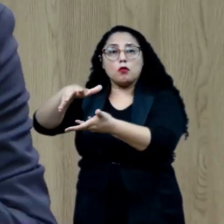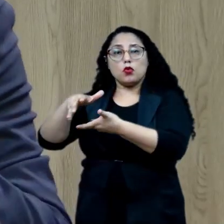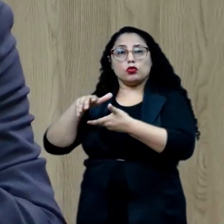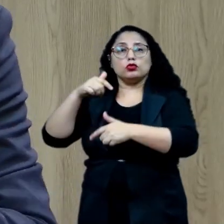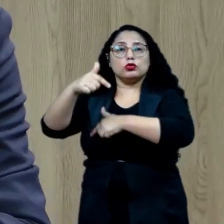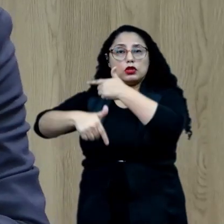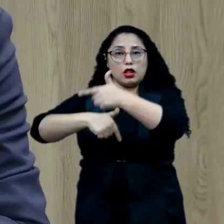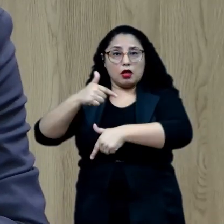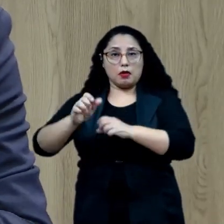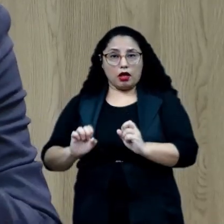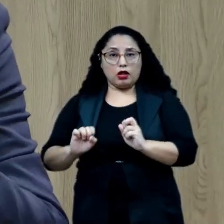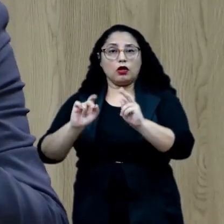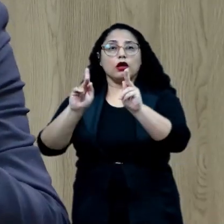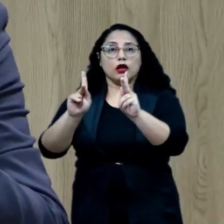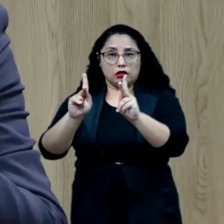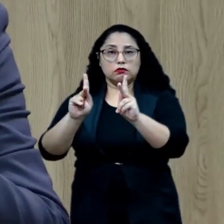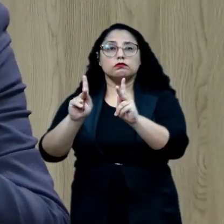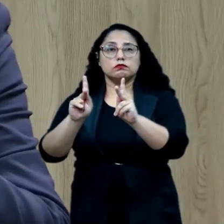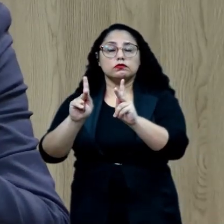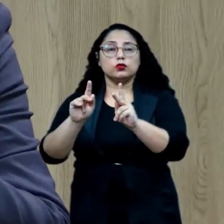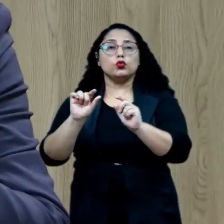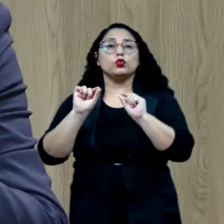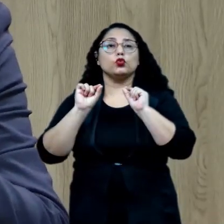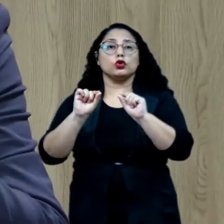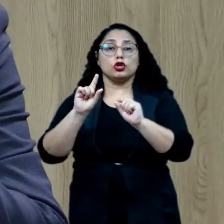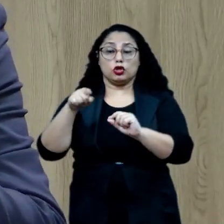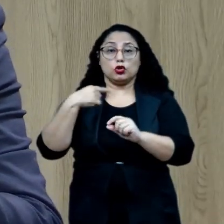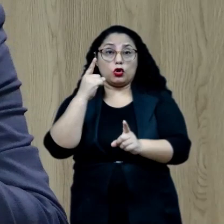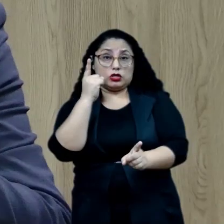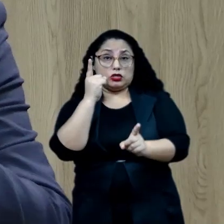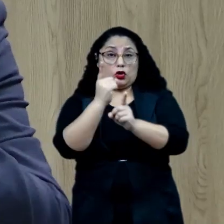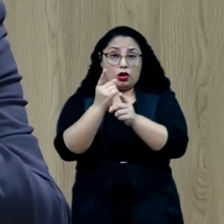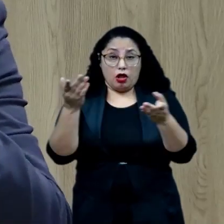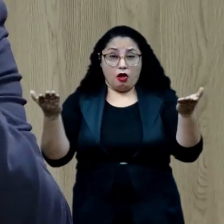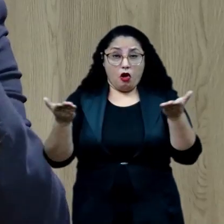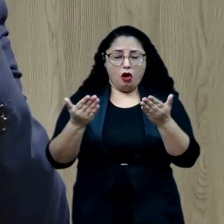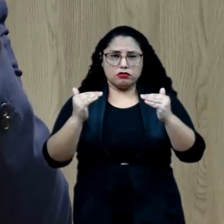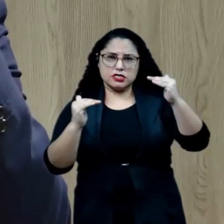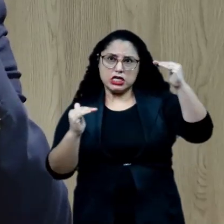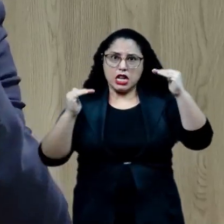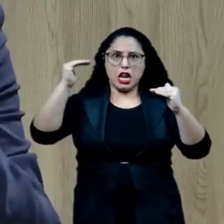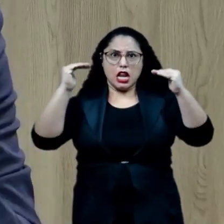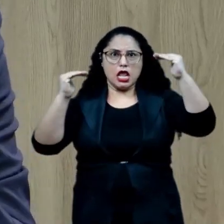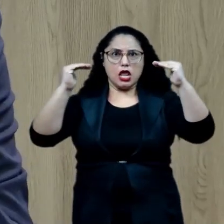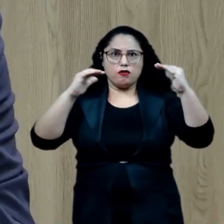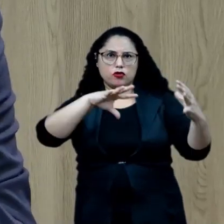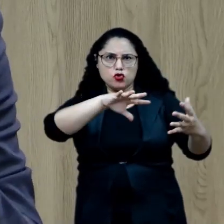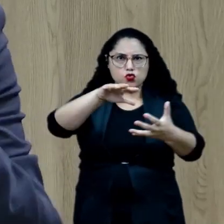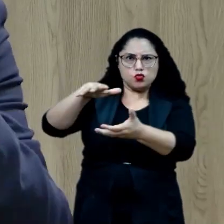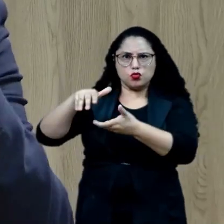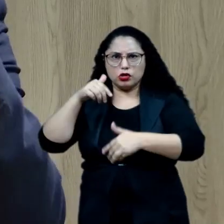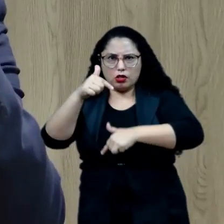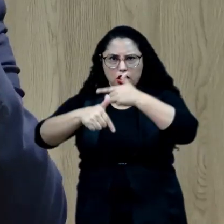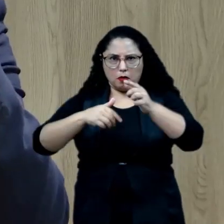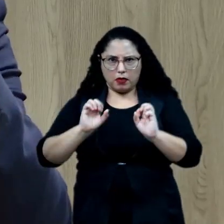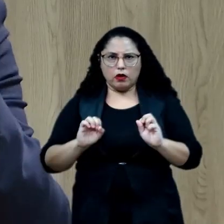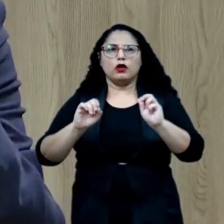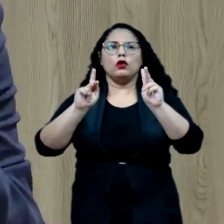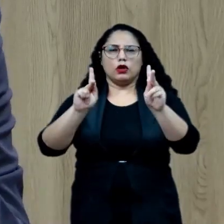trabalho. Ok? Então, o que a gente encontra hoje de níveis no mundo do trabalho?